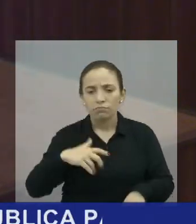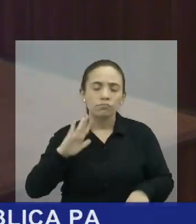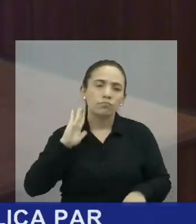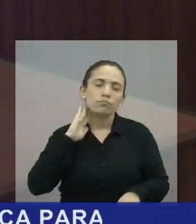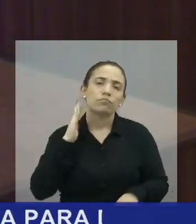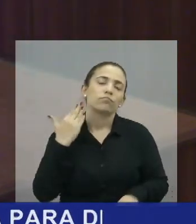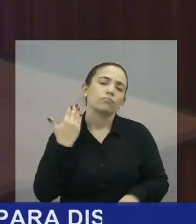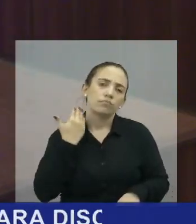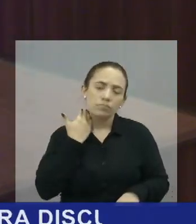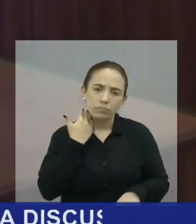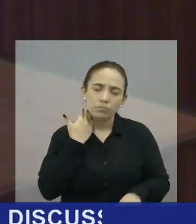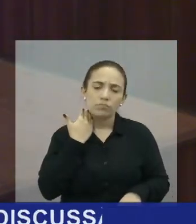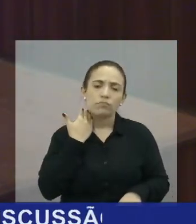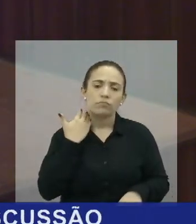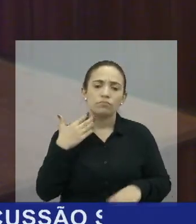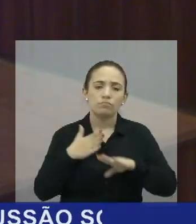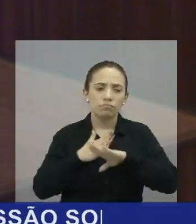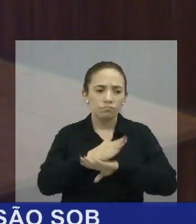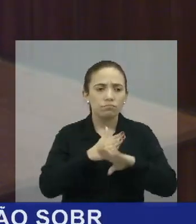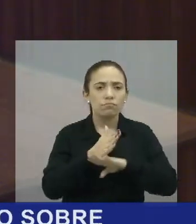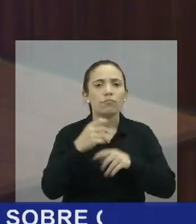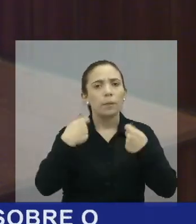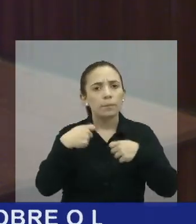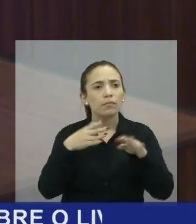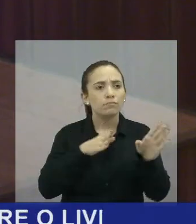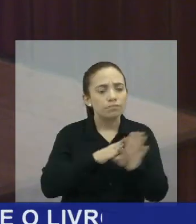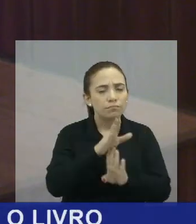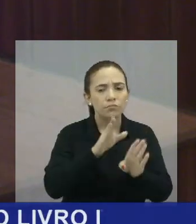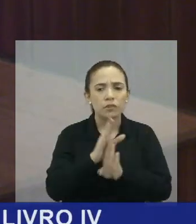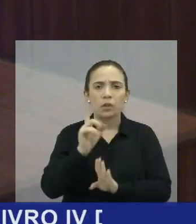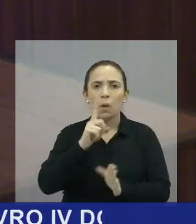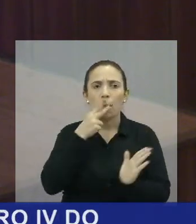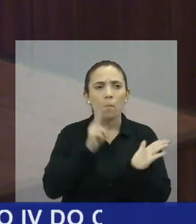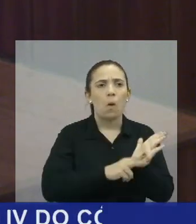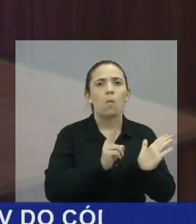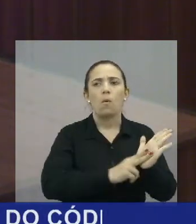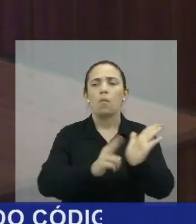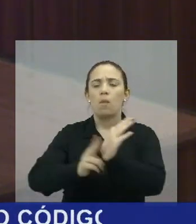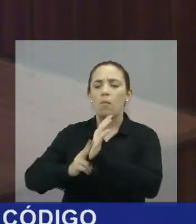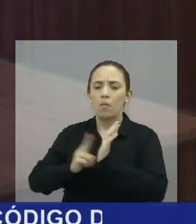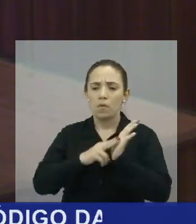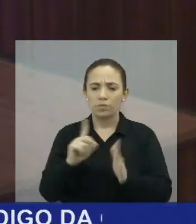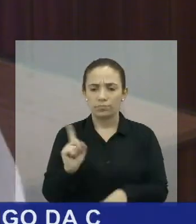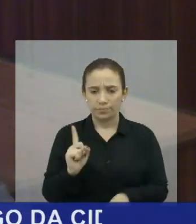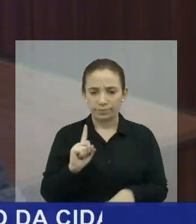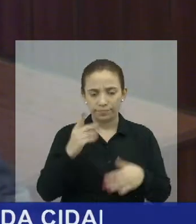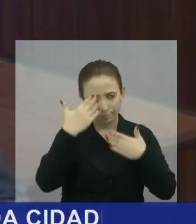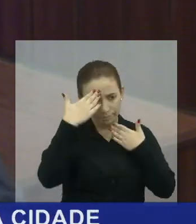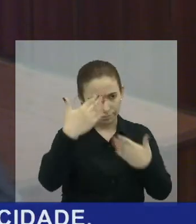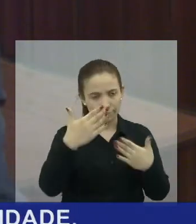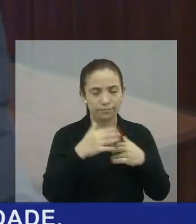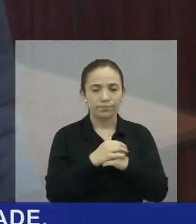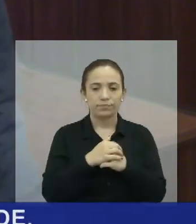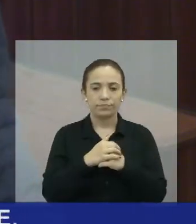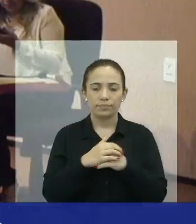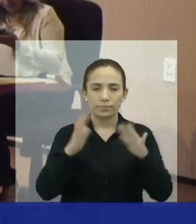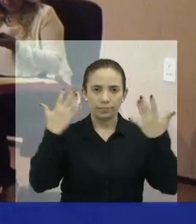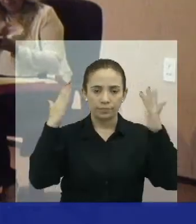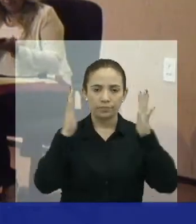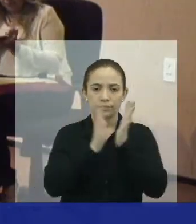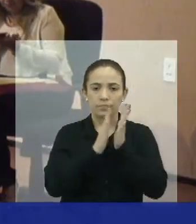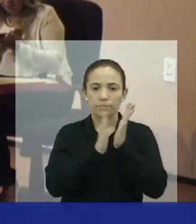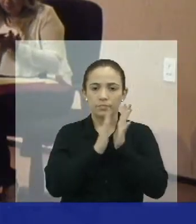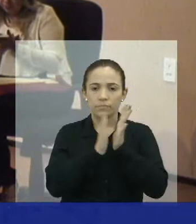possa utilizar da advertência, e não só nas infrações leves. Obrigado.